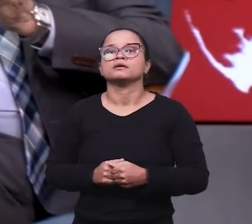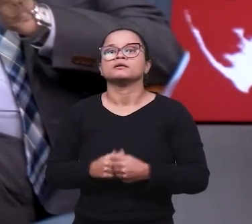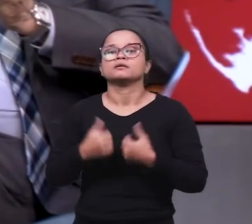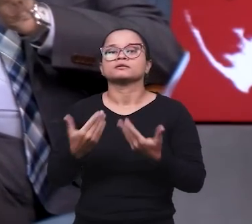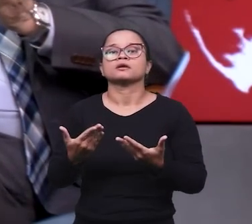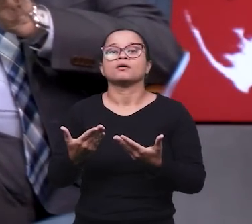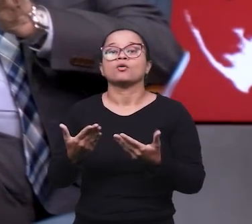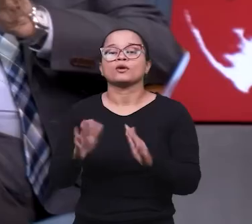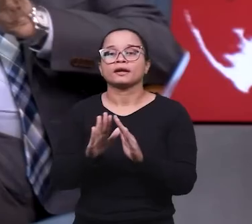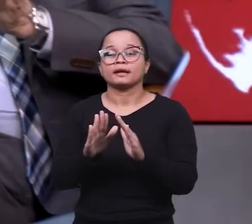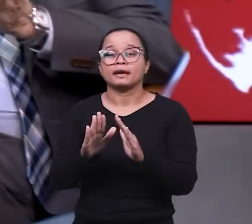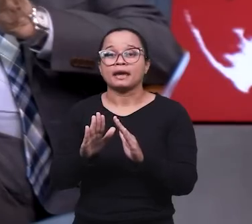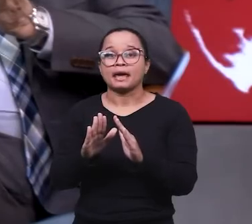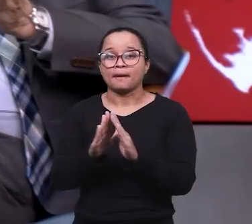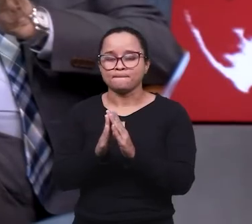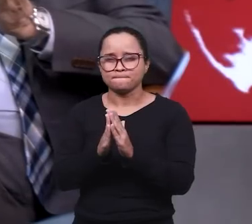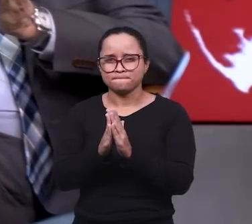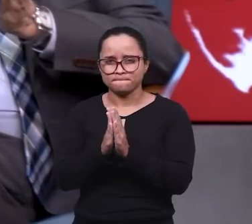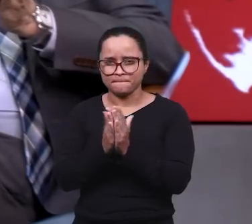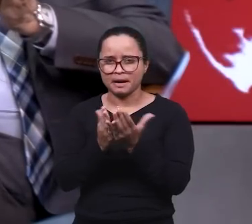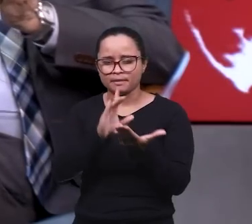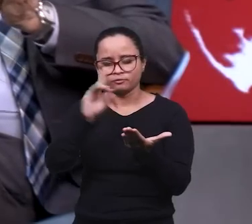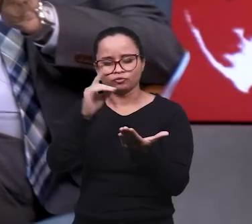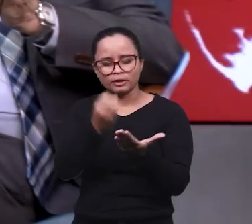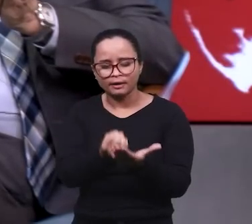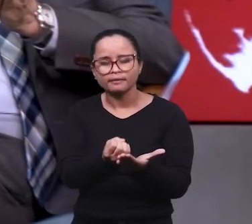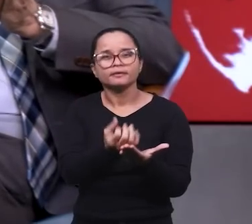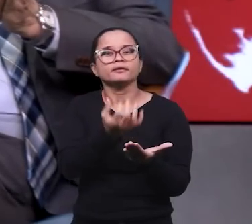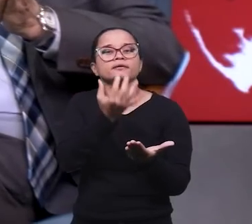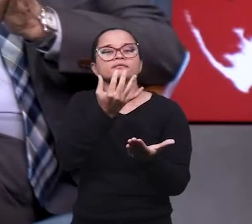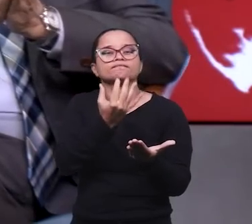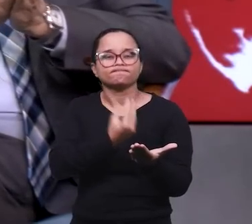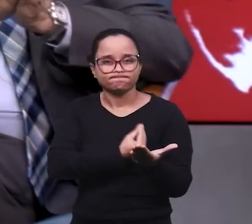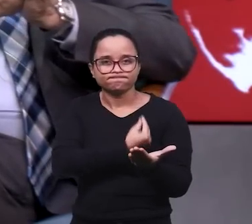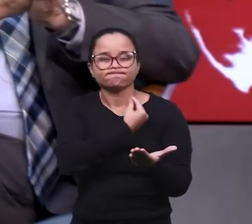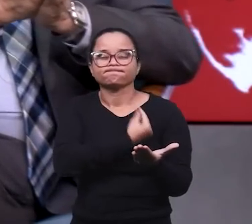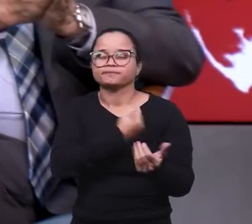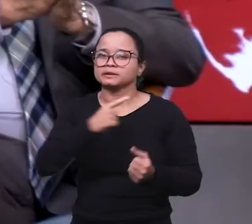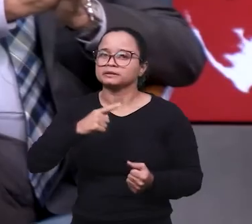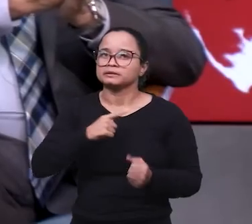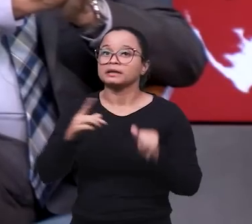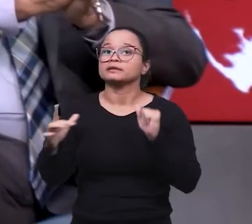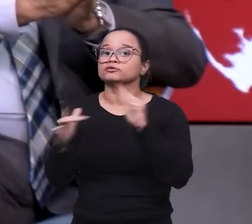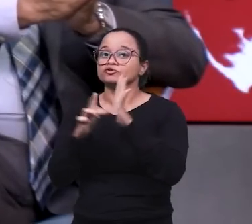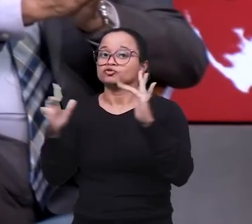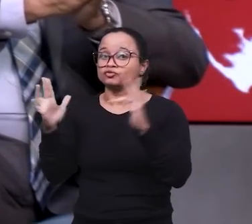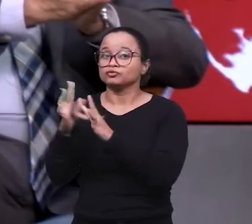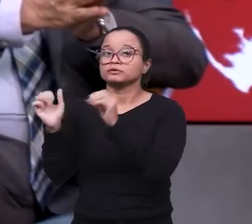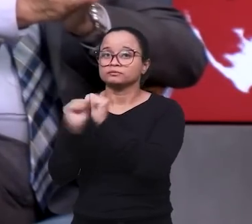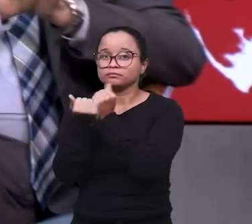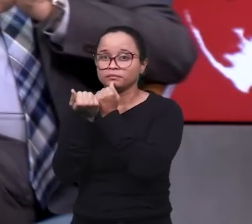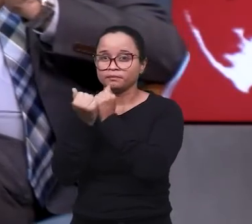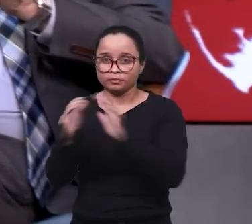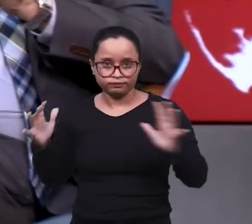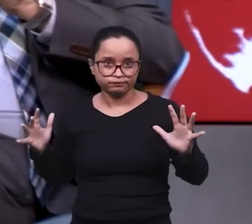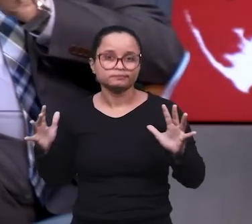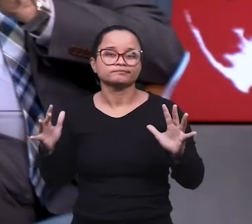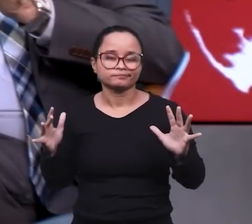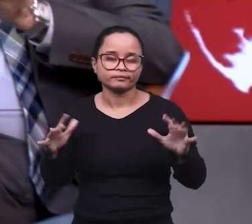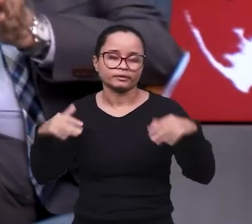palavra viva. A palavra viva é Jesus